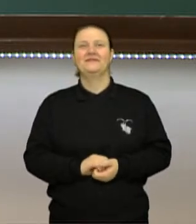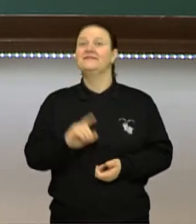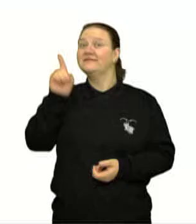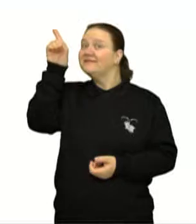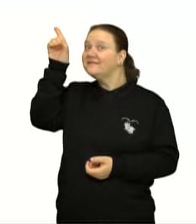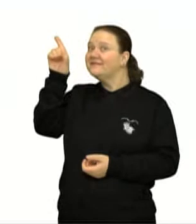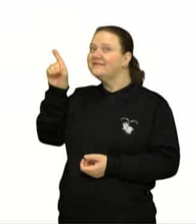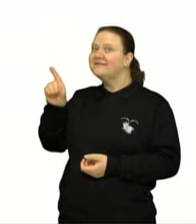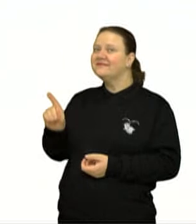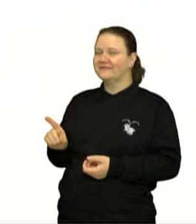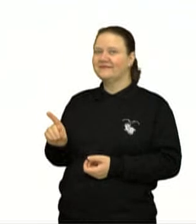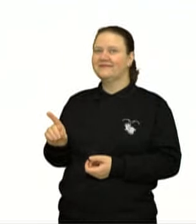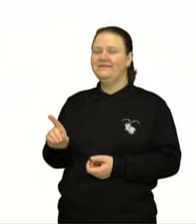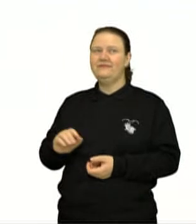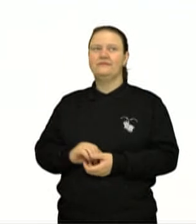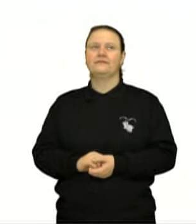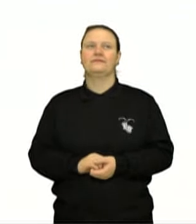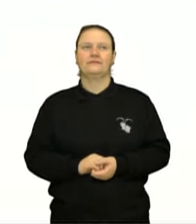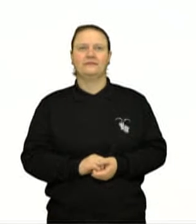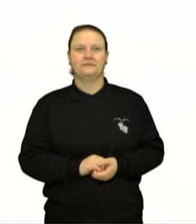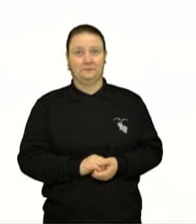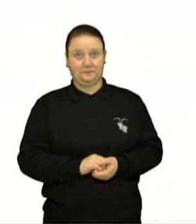Aqui, mala persona ou